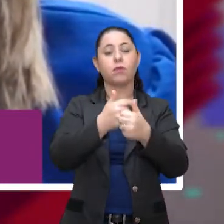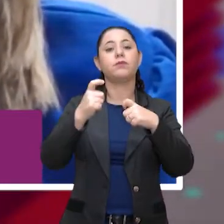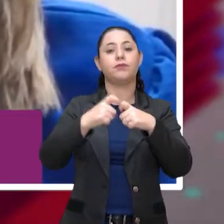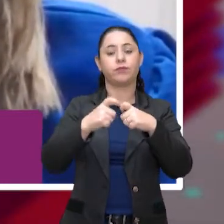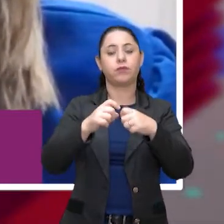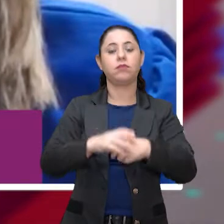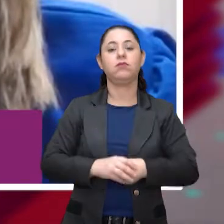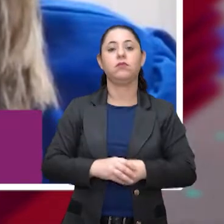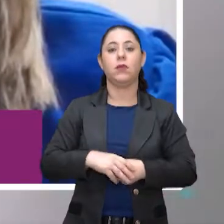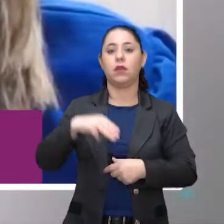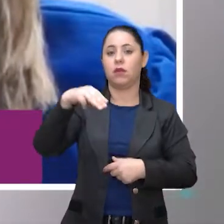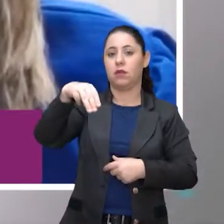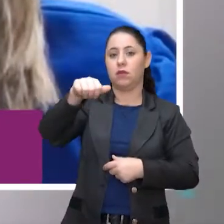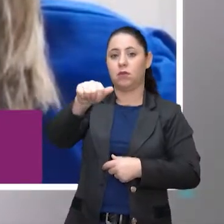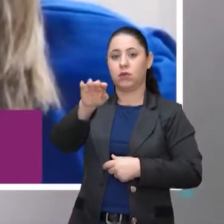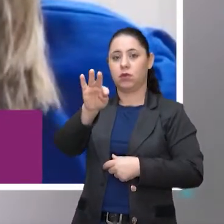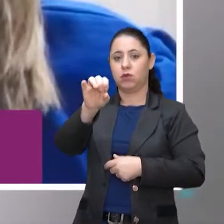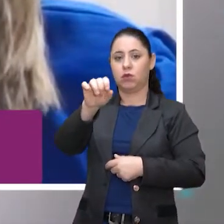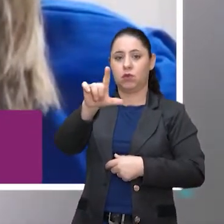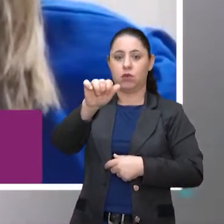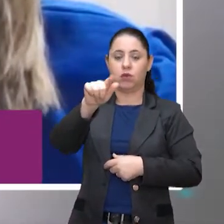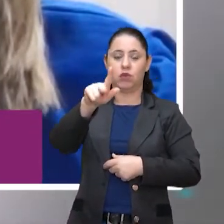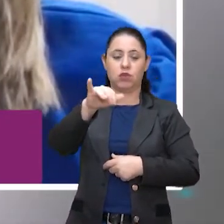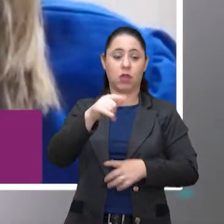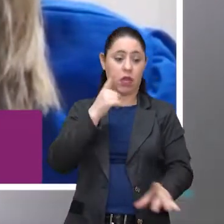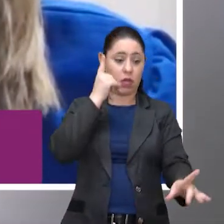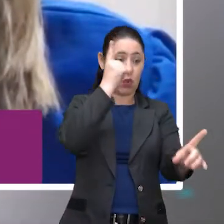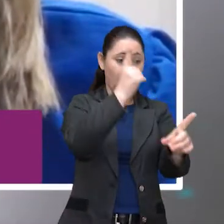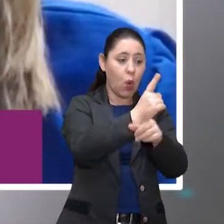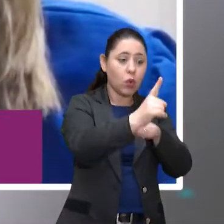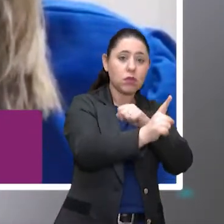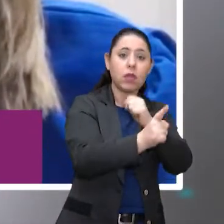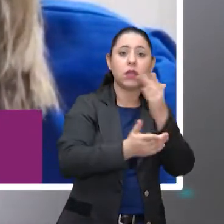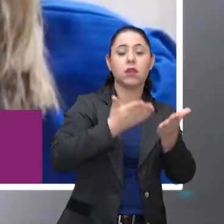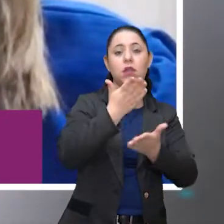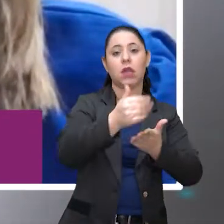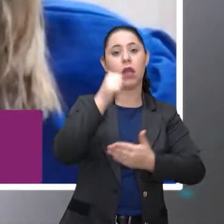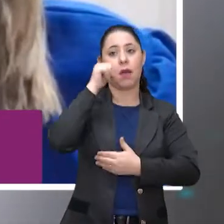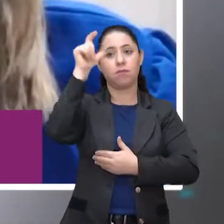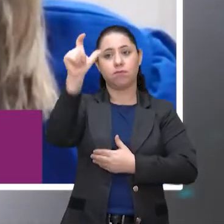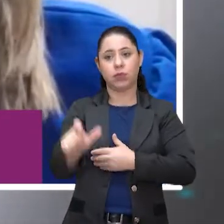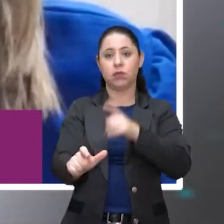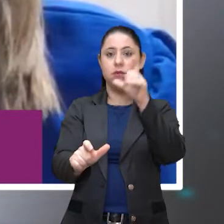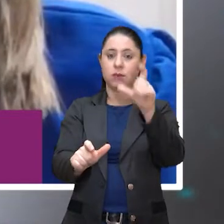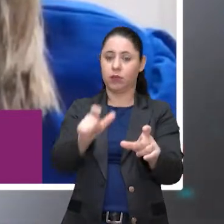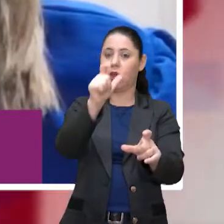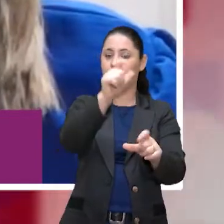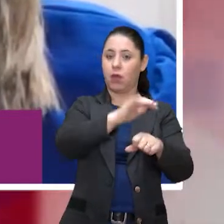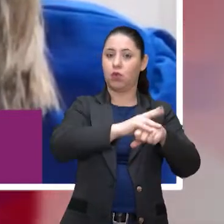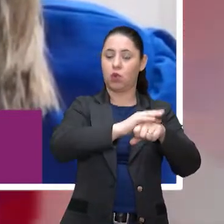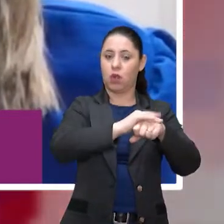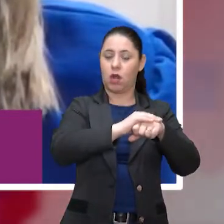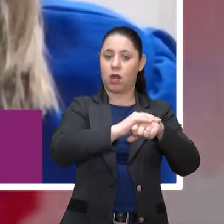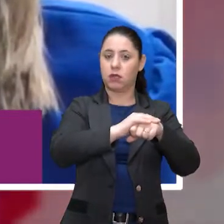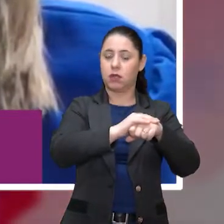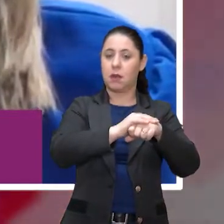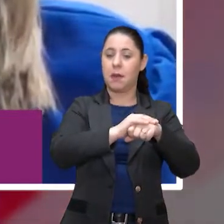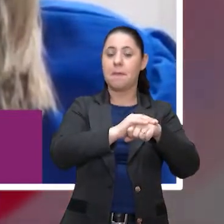acompanhamentos. Então, o mastologista, ele diagnostica e ele trata as mulheres com doenças da mama,